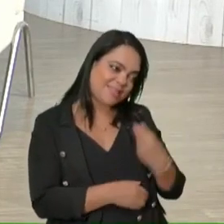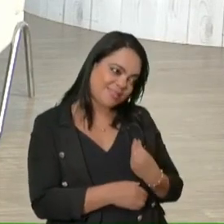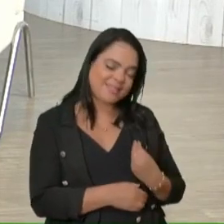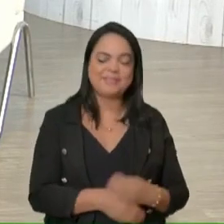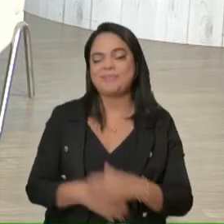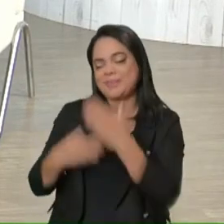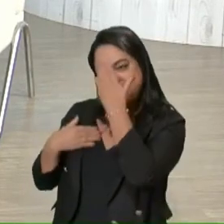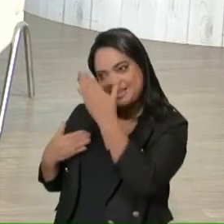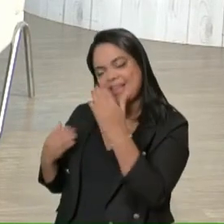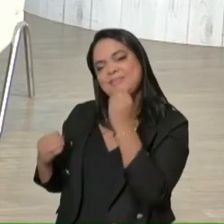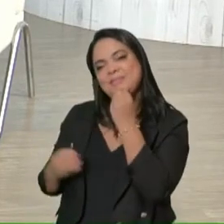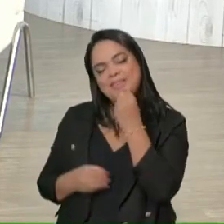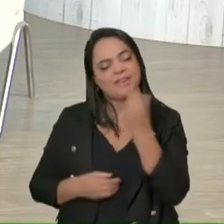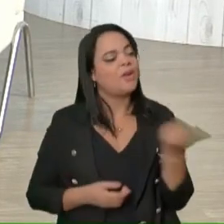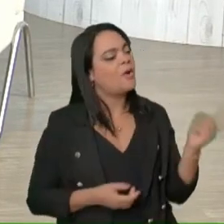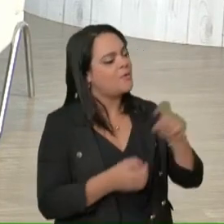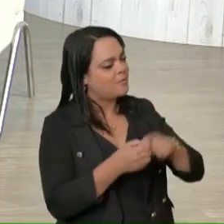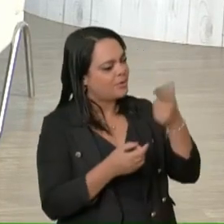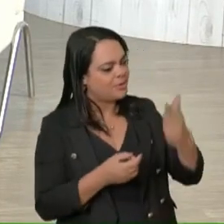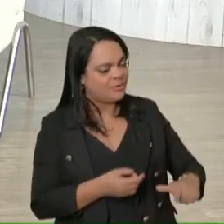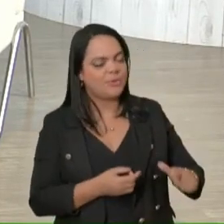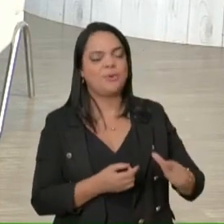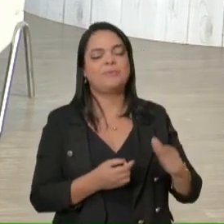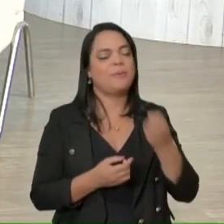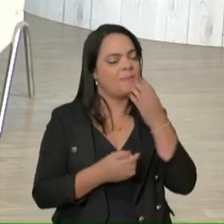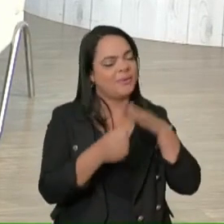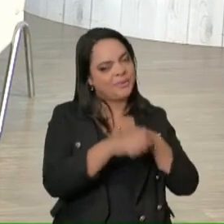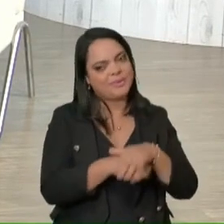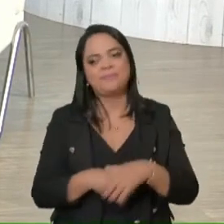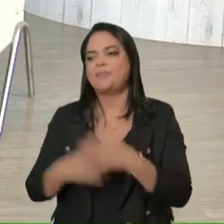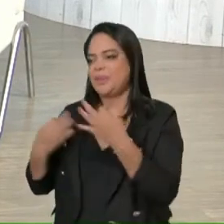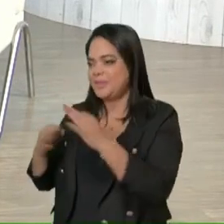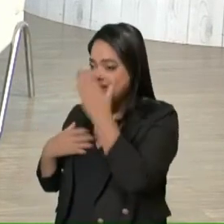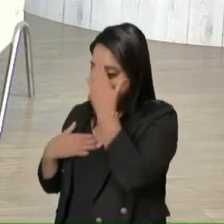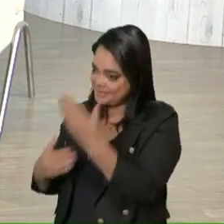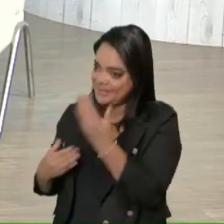participação. Pela oportunidade. Volte mais vezes aqui no Informativo. Uma boa noite para você. Obrigado e boa noite.